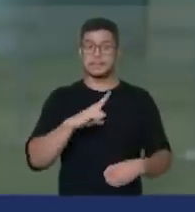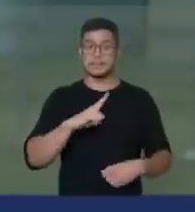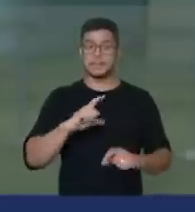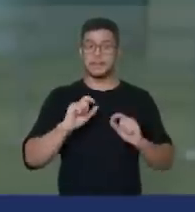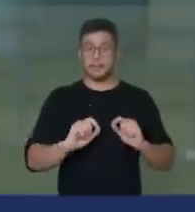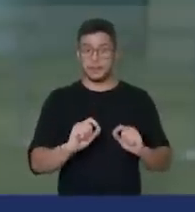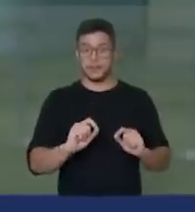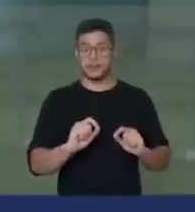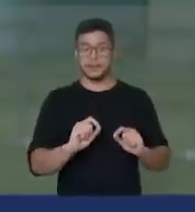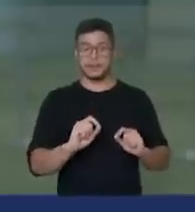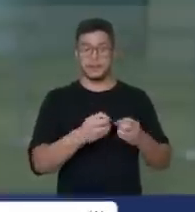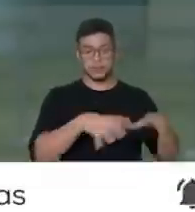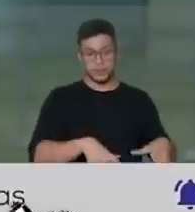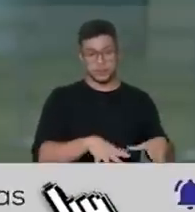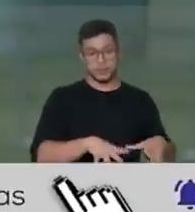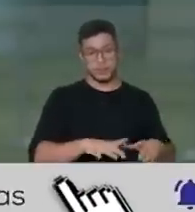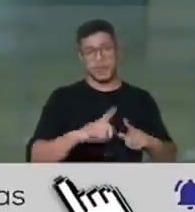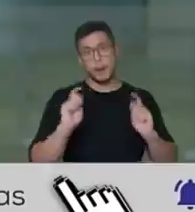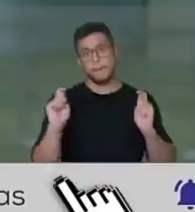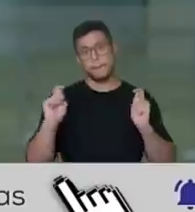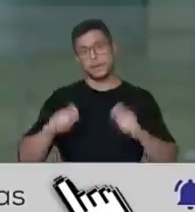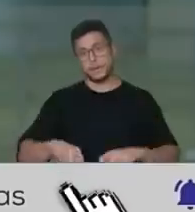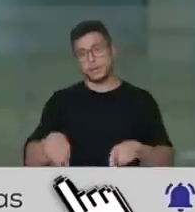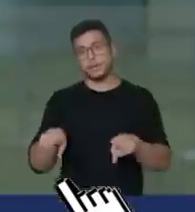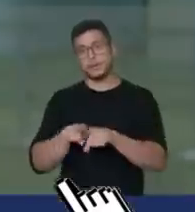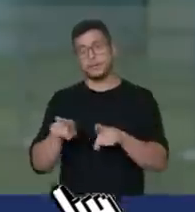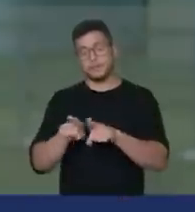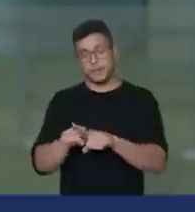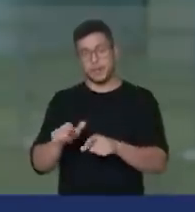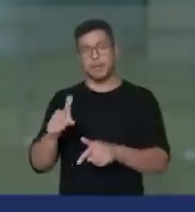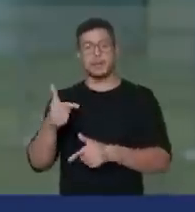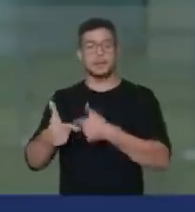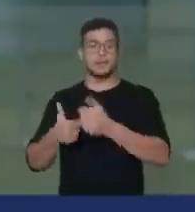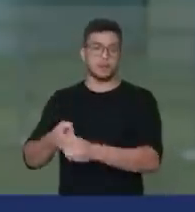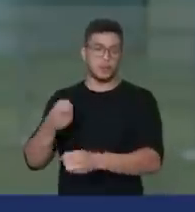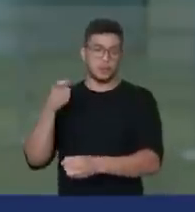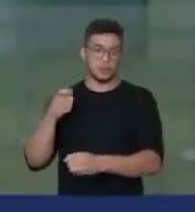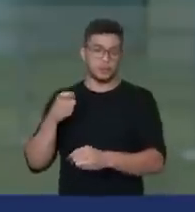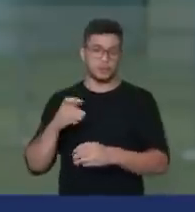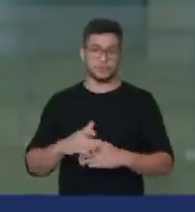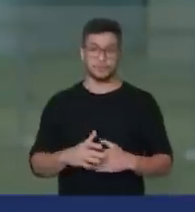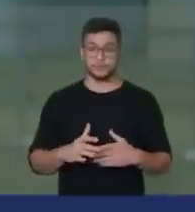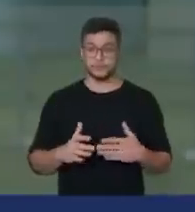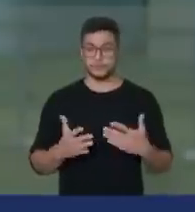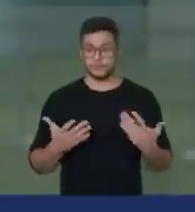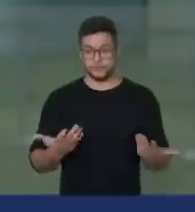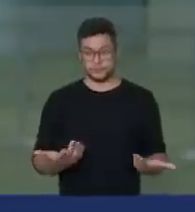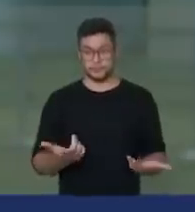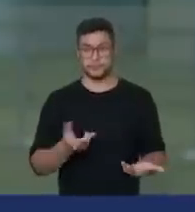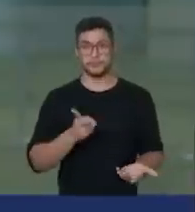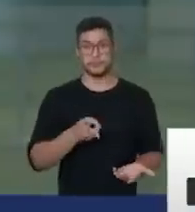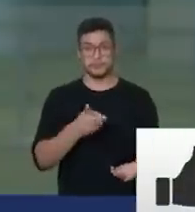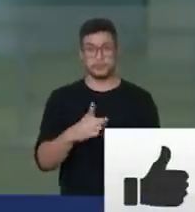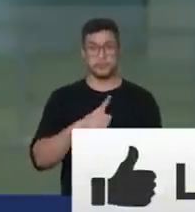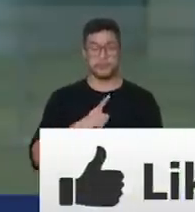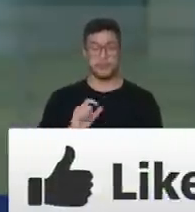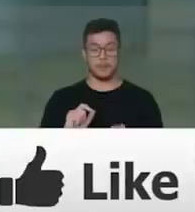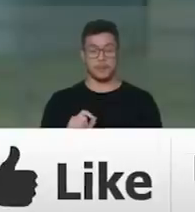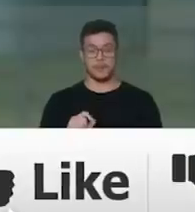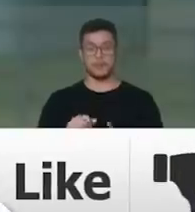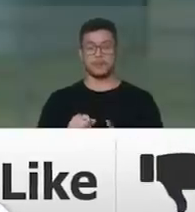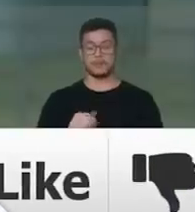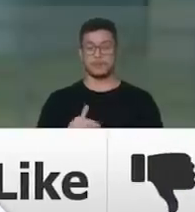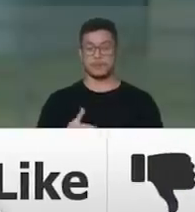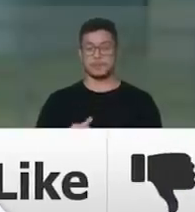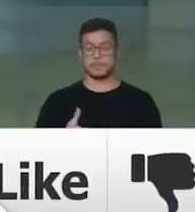operar também nas cidades que dão mais lucro, né? Ou seja, ela compensa o prejuízo das cidades menores, que ela presta um serviço por causa de uma questão social, uma